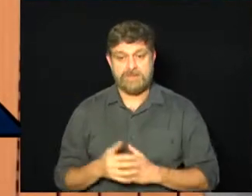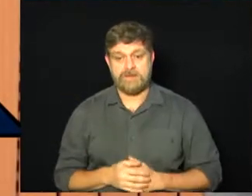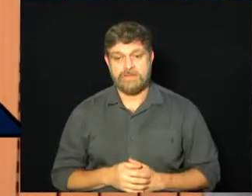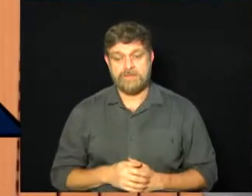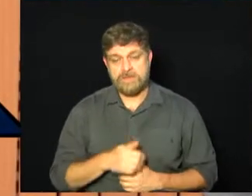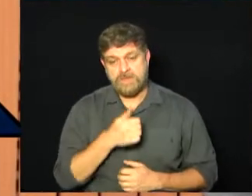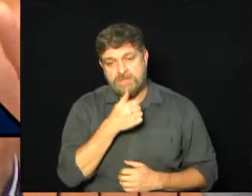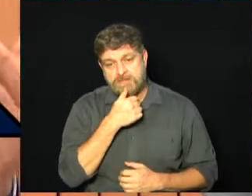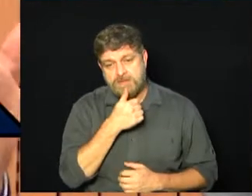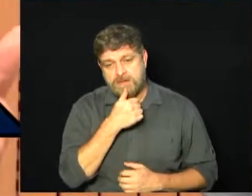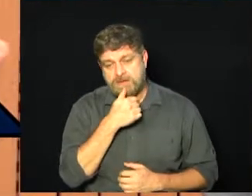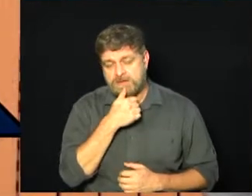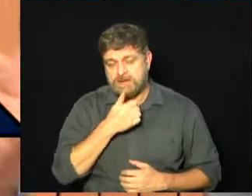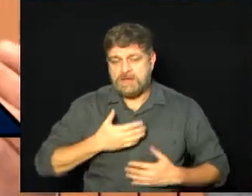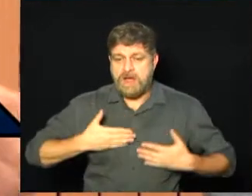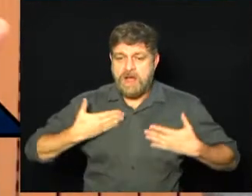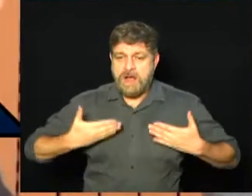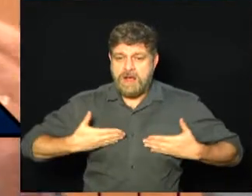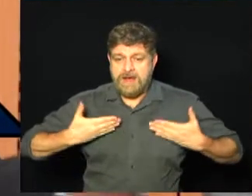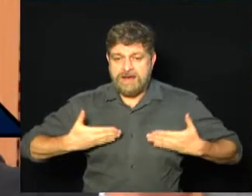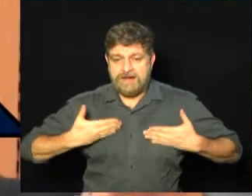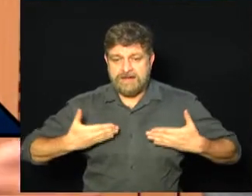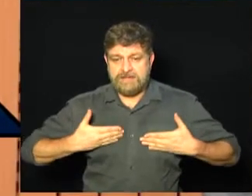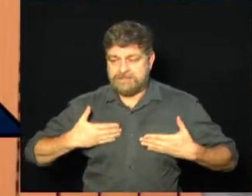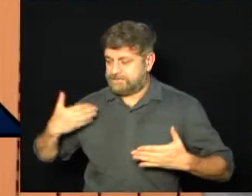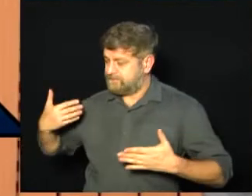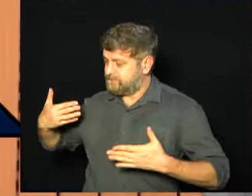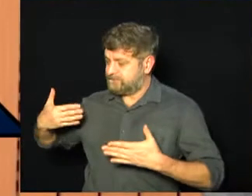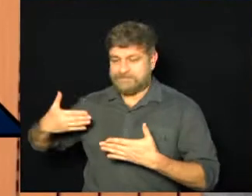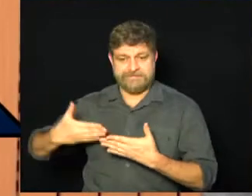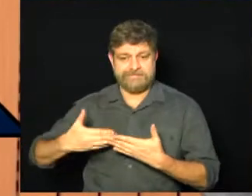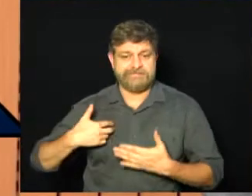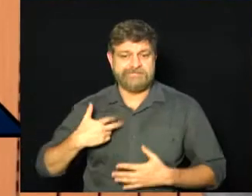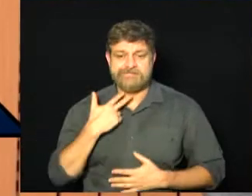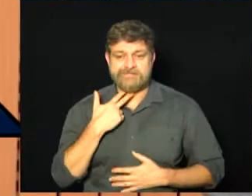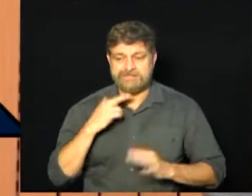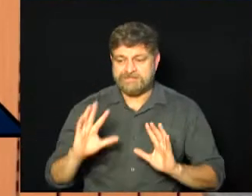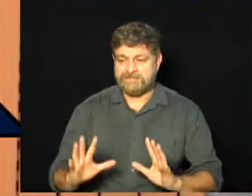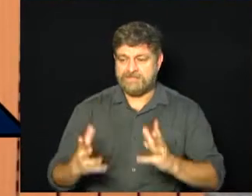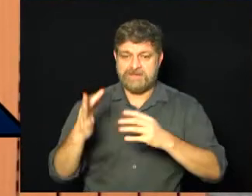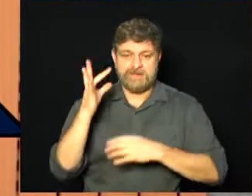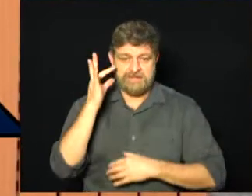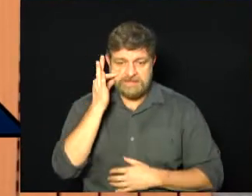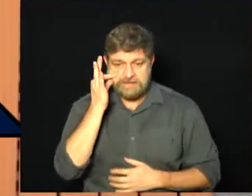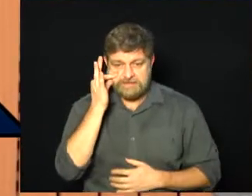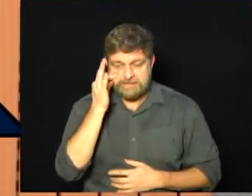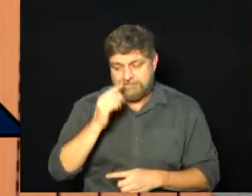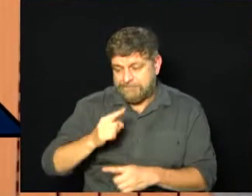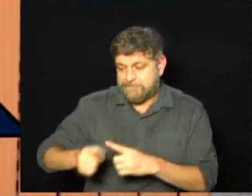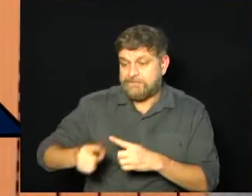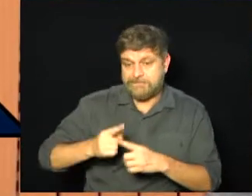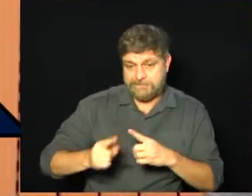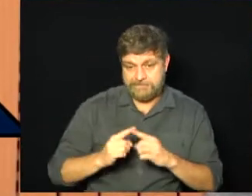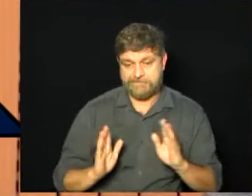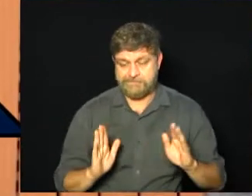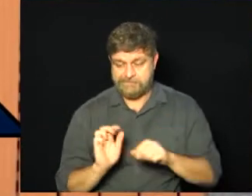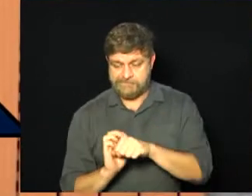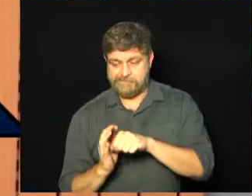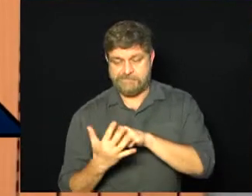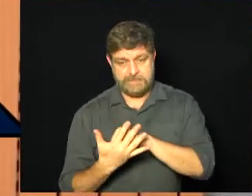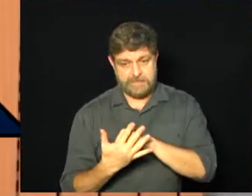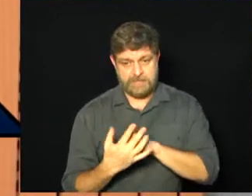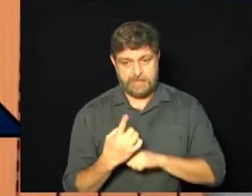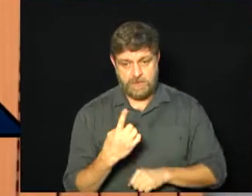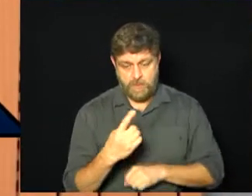Ainda alegria porque há muito tempo a gente não conseguia fazer eventos presenciais como este. Há 1 ano e meio a